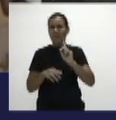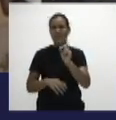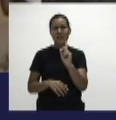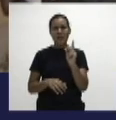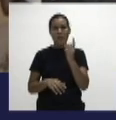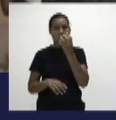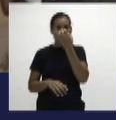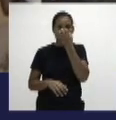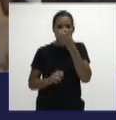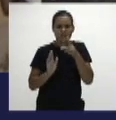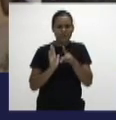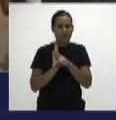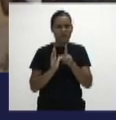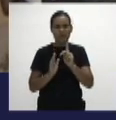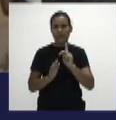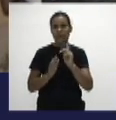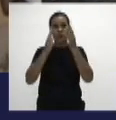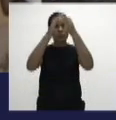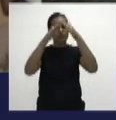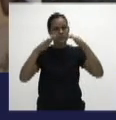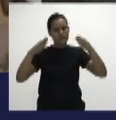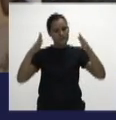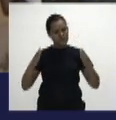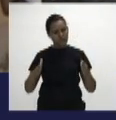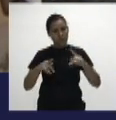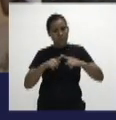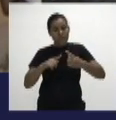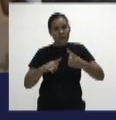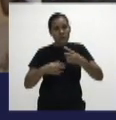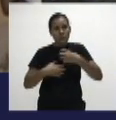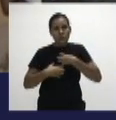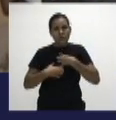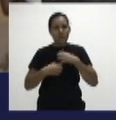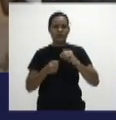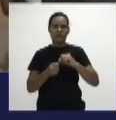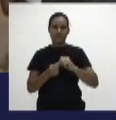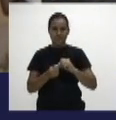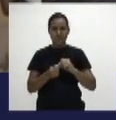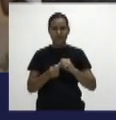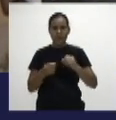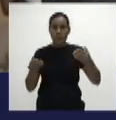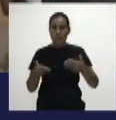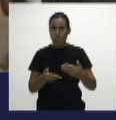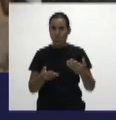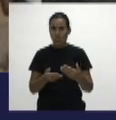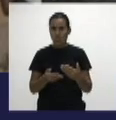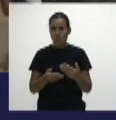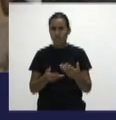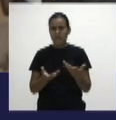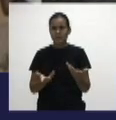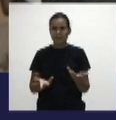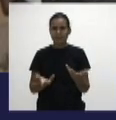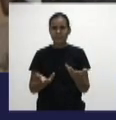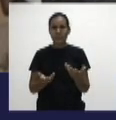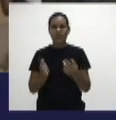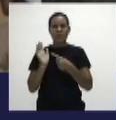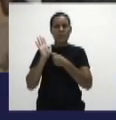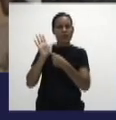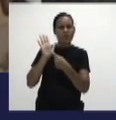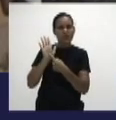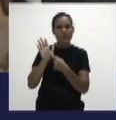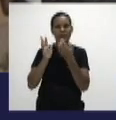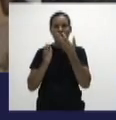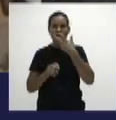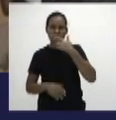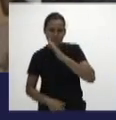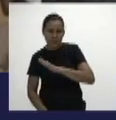a linguagem em si não o o palhaço não o circo né então hoje por exemplo ah vários programas de TV que são consagrados